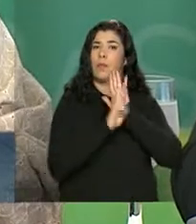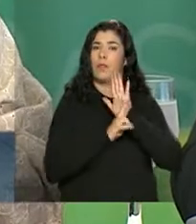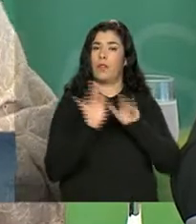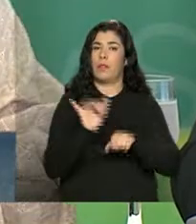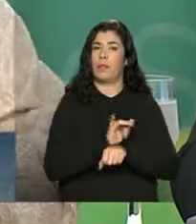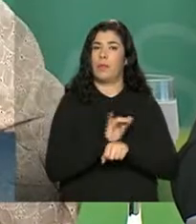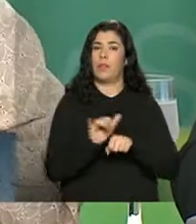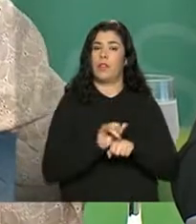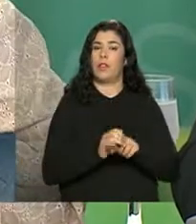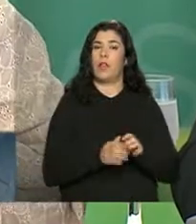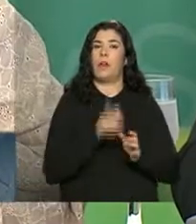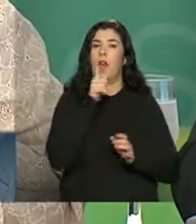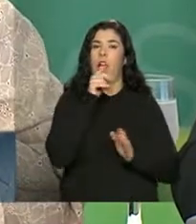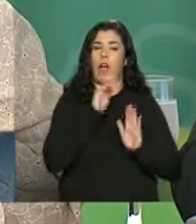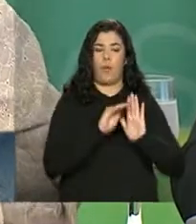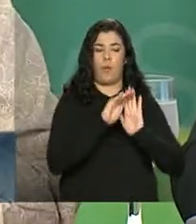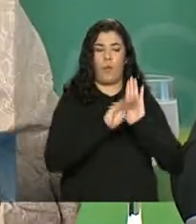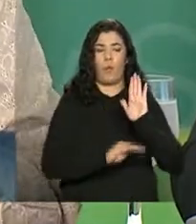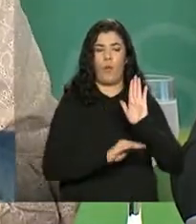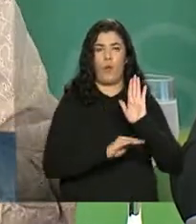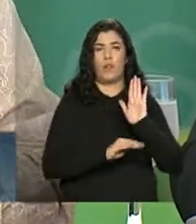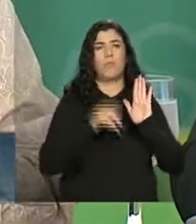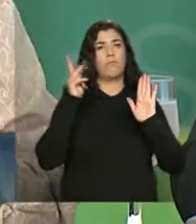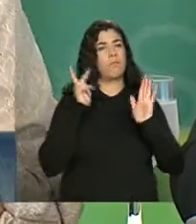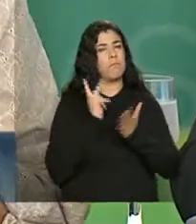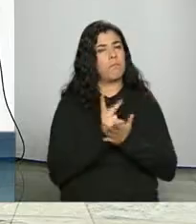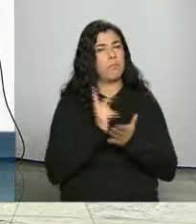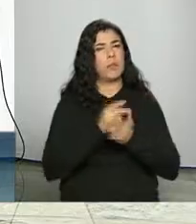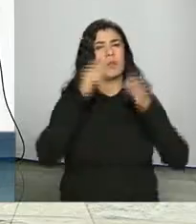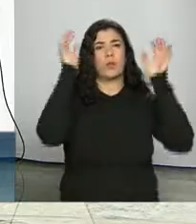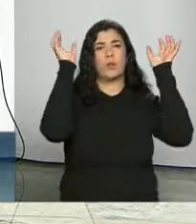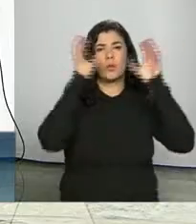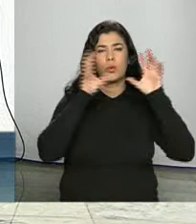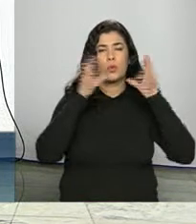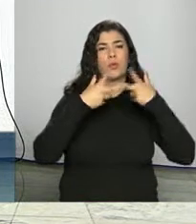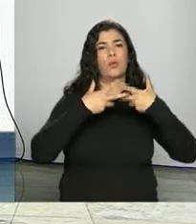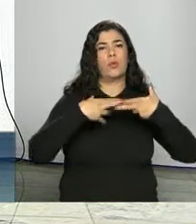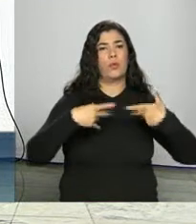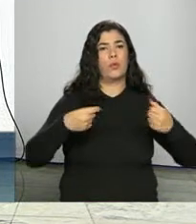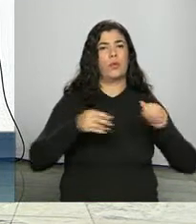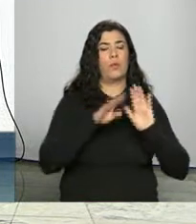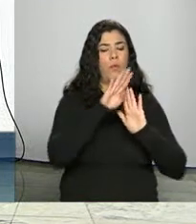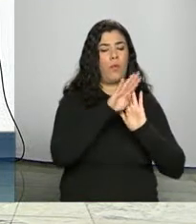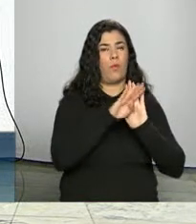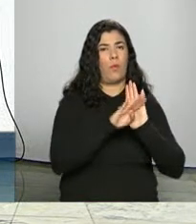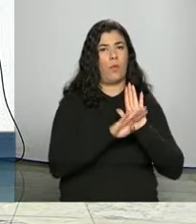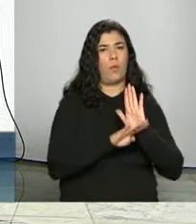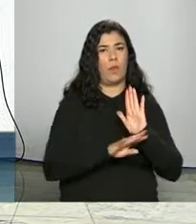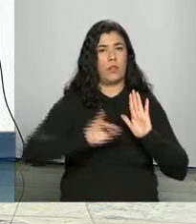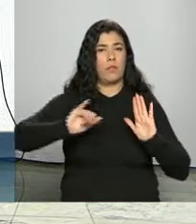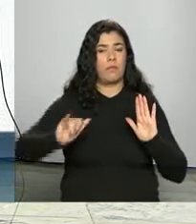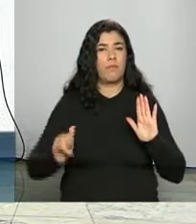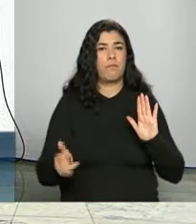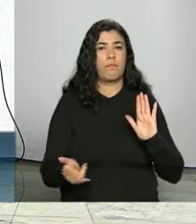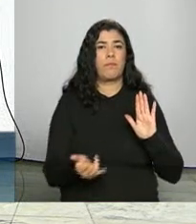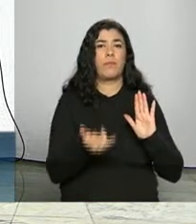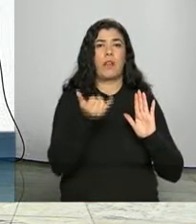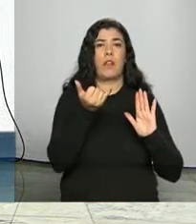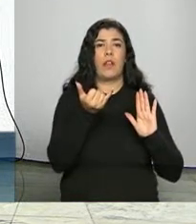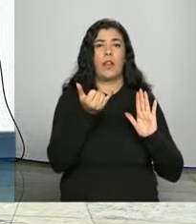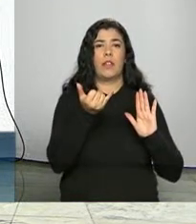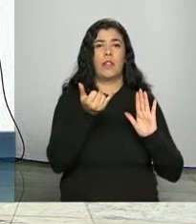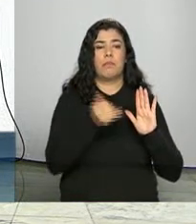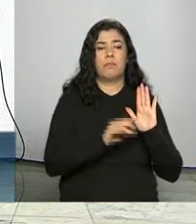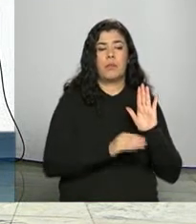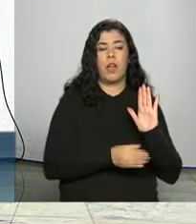está autorizado a retirar mesmo com as chuvas mesmo conquistar o que uma recuperação parcial do volume moto